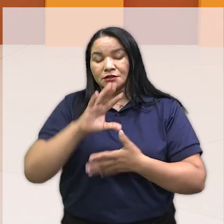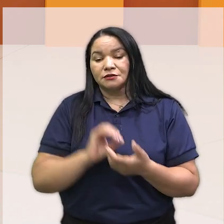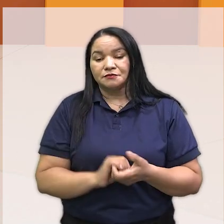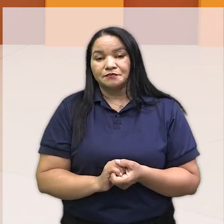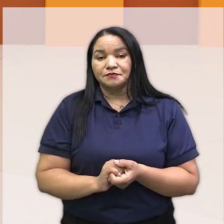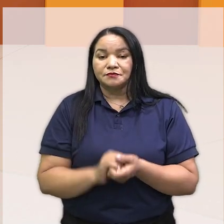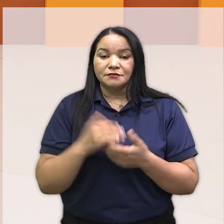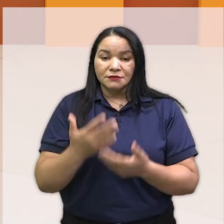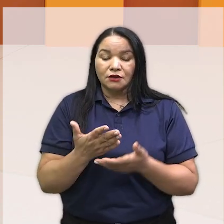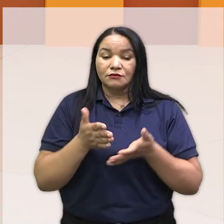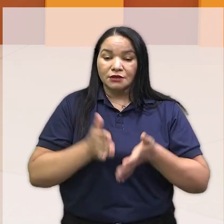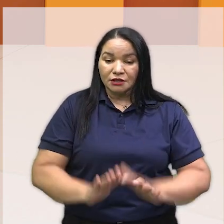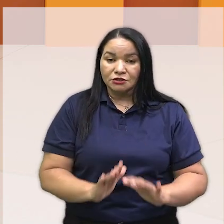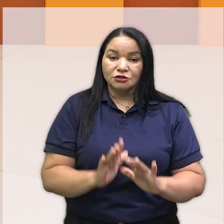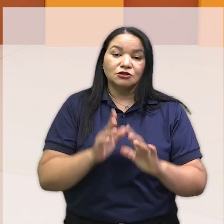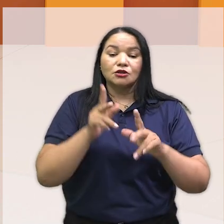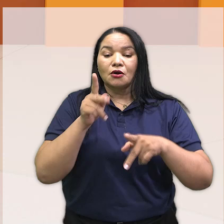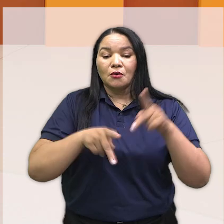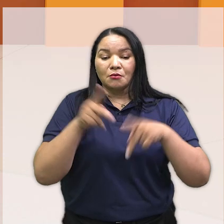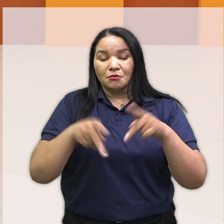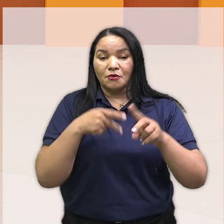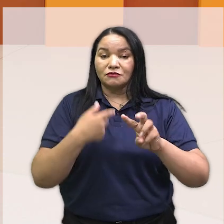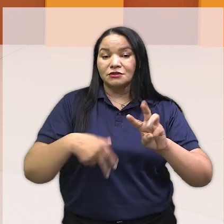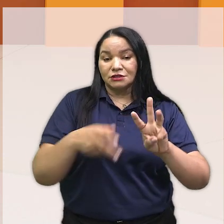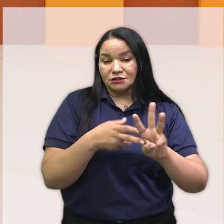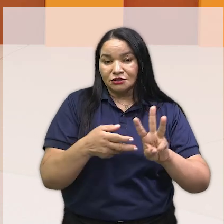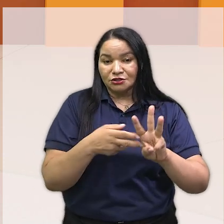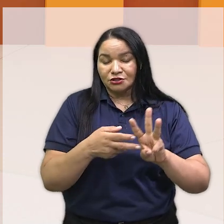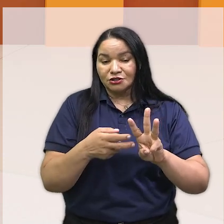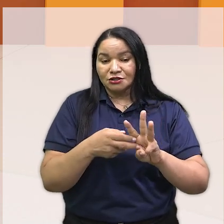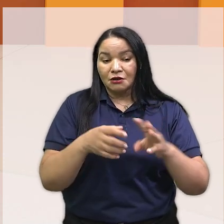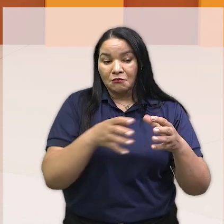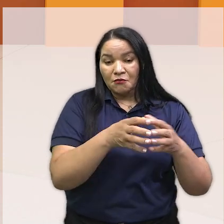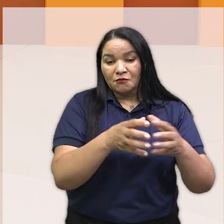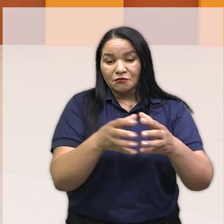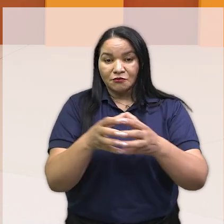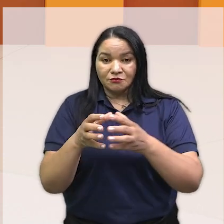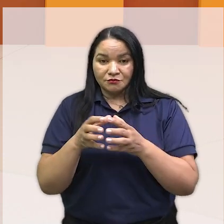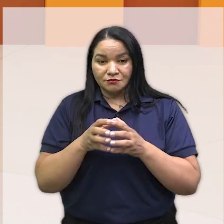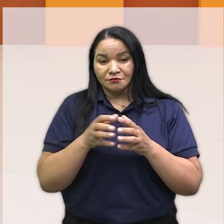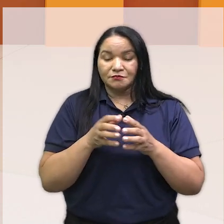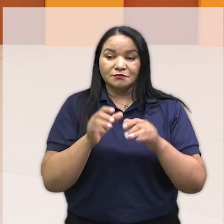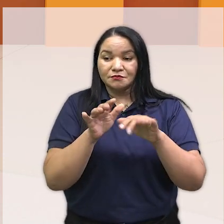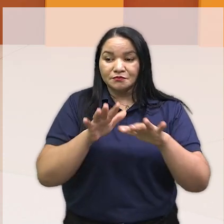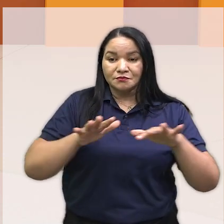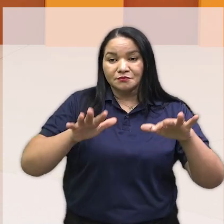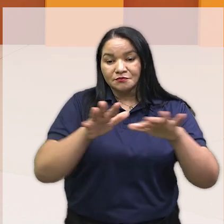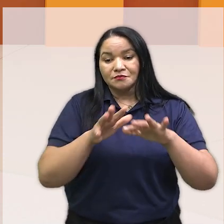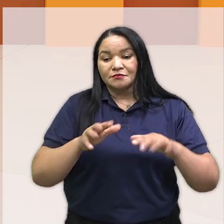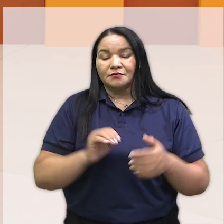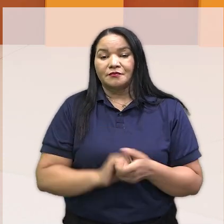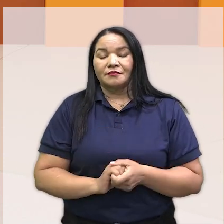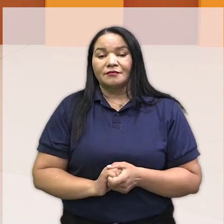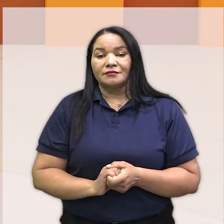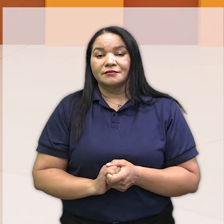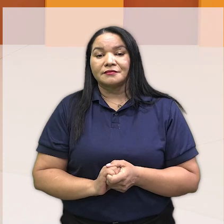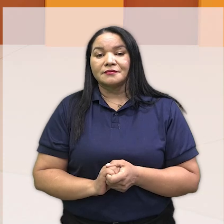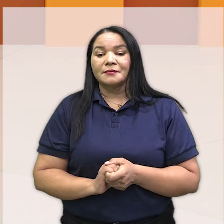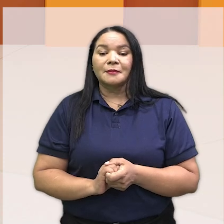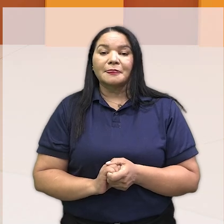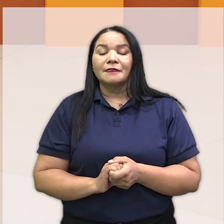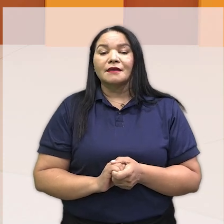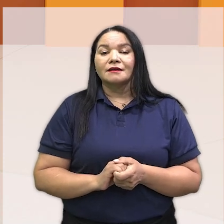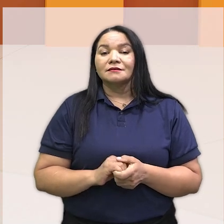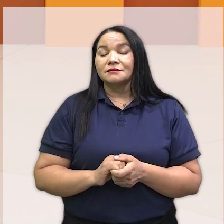americanos, gente, vão ser os povos indígenas que vão estar espalhados pelo continente americano. Então, olha só, os